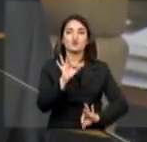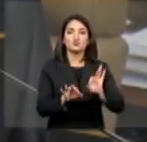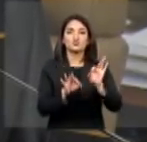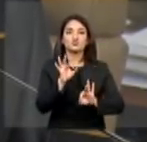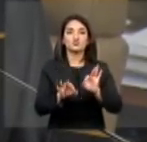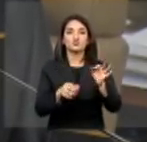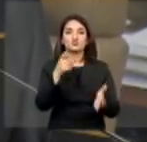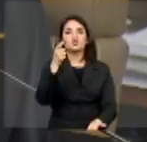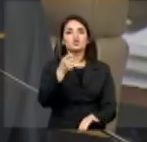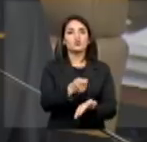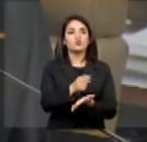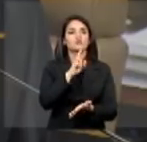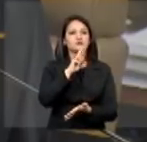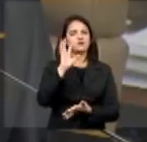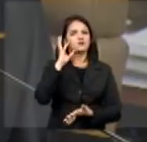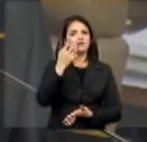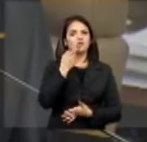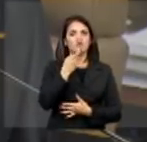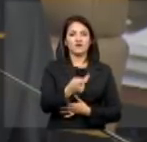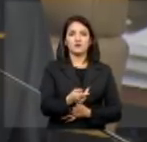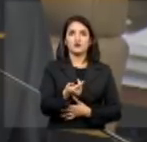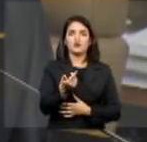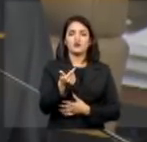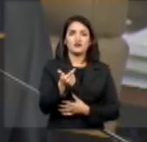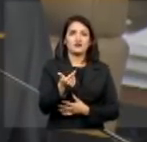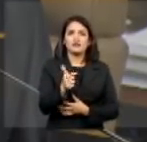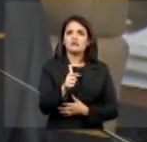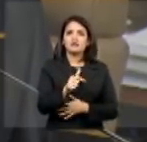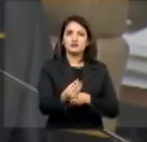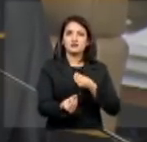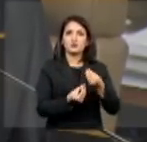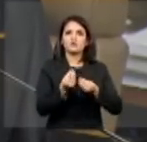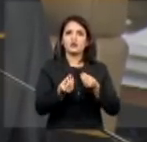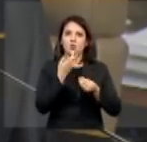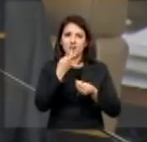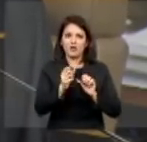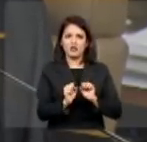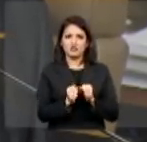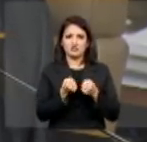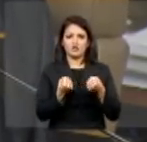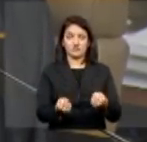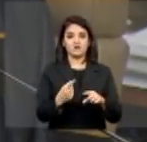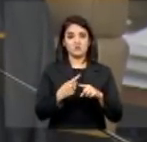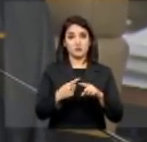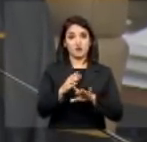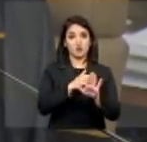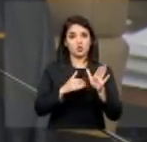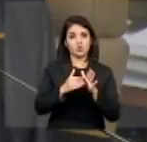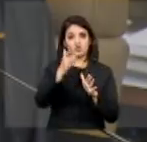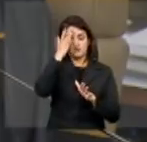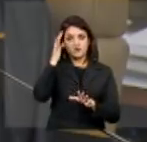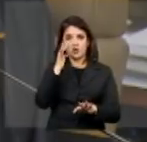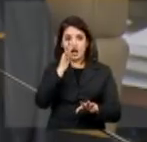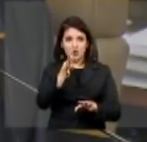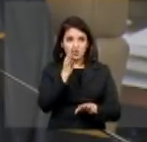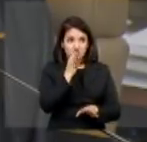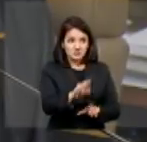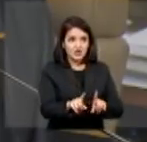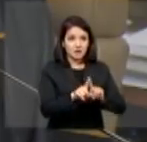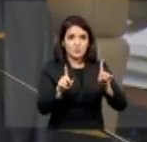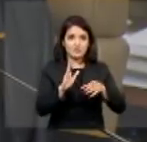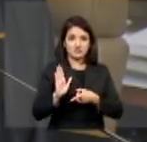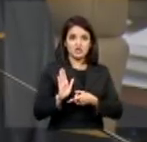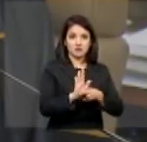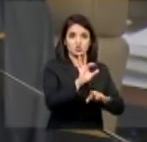não há falar se querem ser samento de defesa pois os acusados colaboradores foram interrogados sobre o